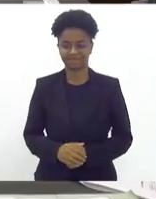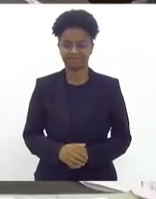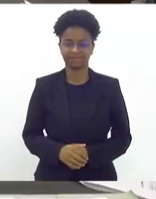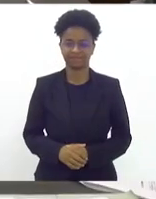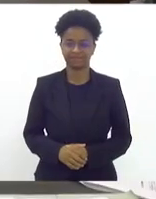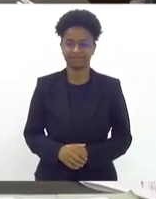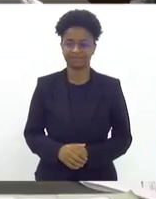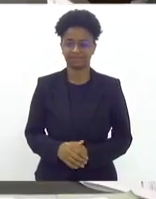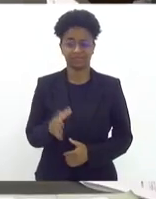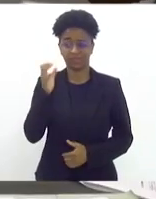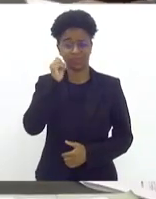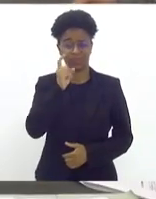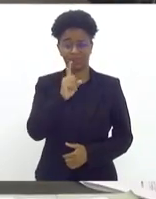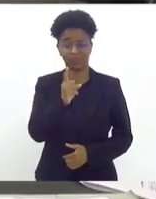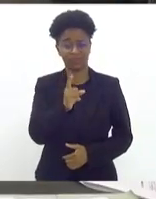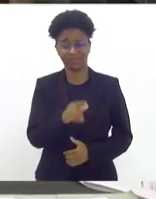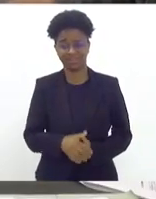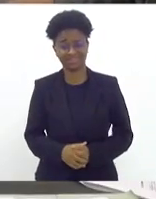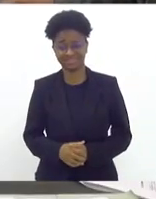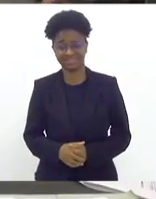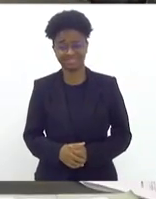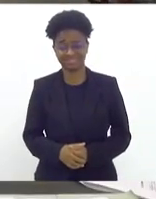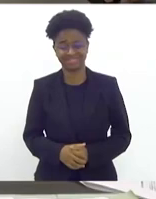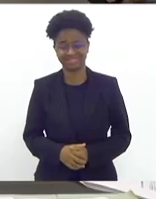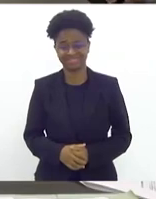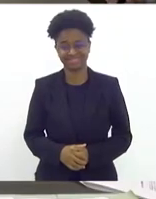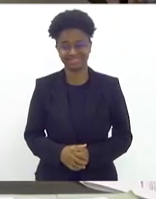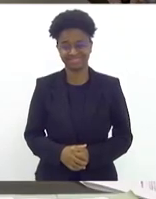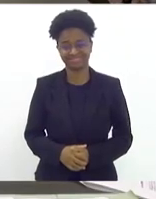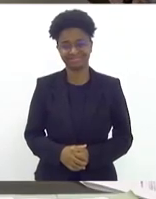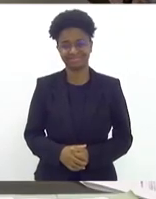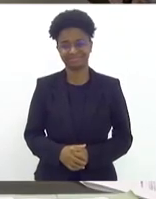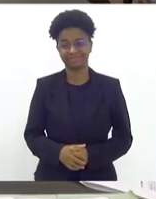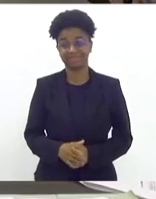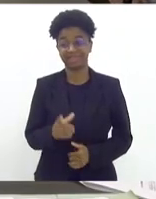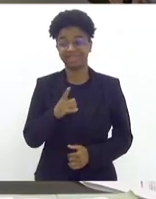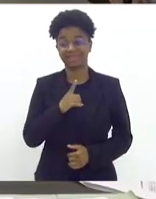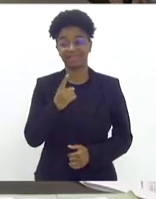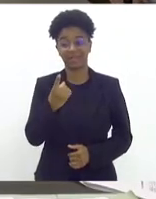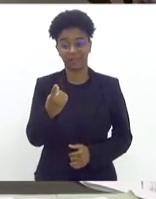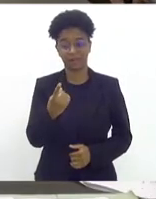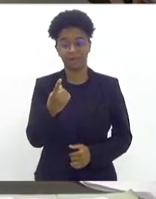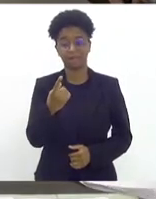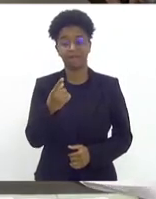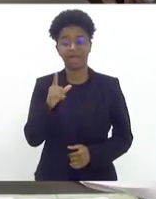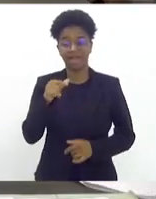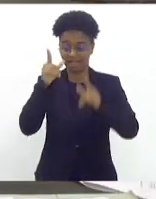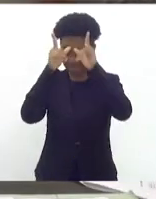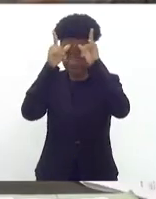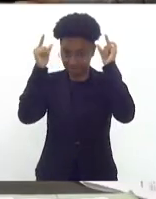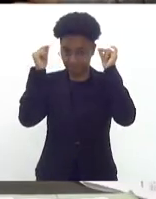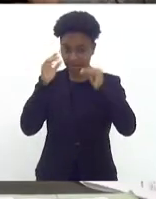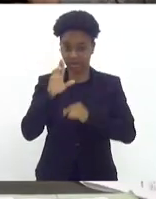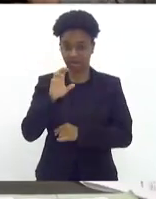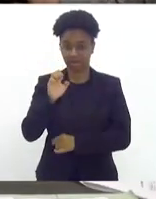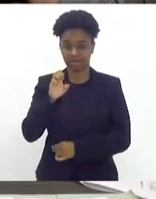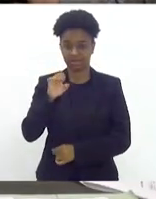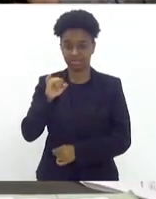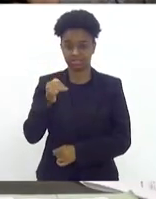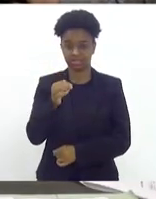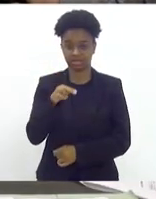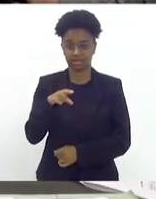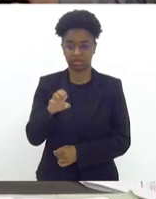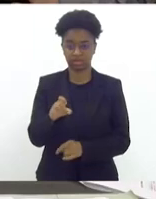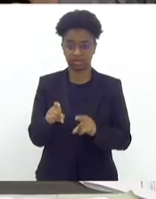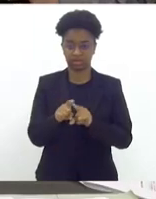Ele nem ouviu a divergência ouviu. Gravíssima. Tem uma da enfermeira Rejane também. É